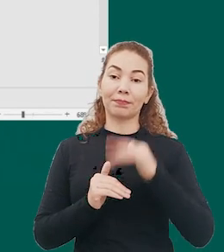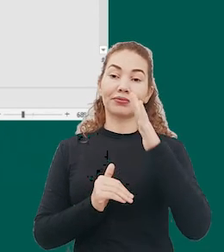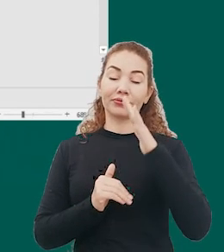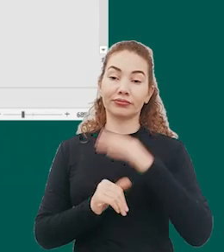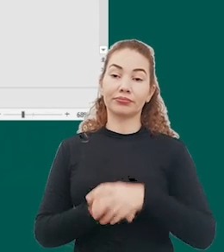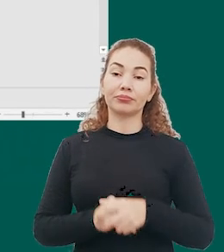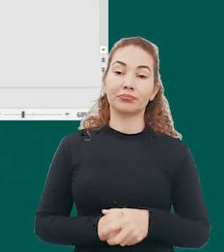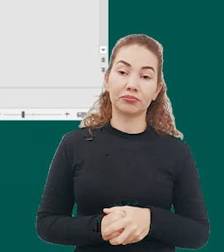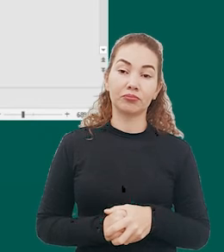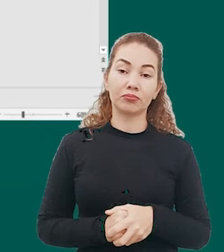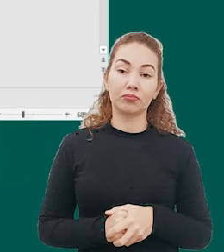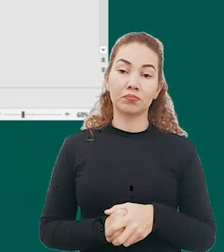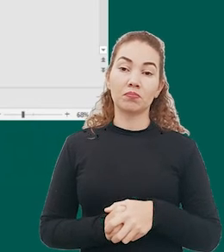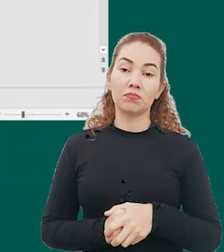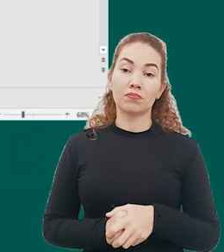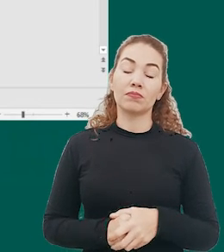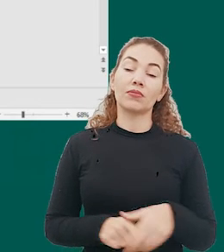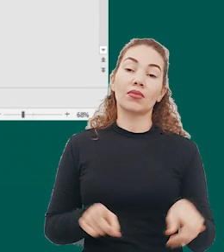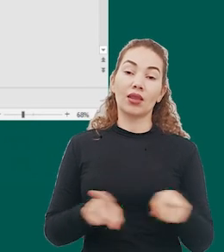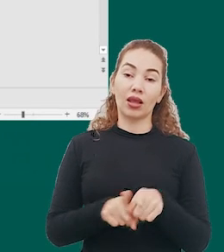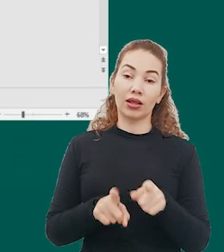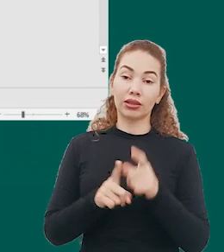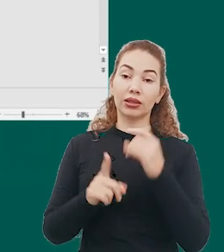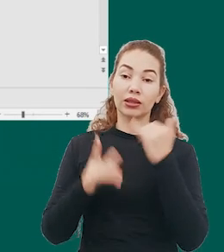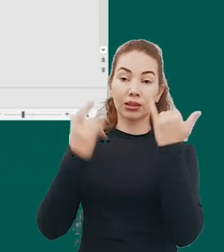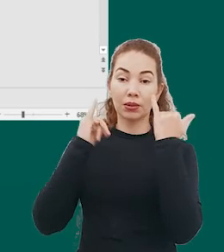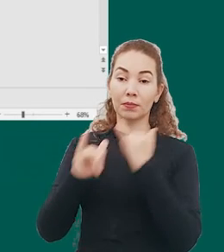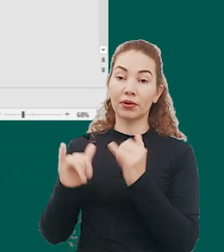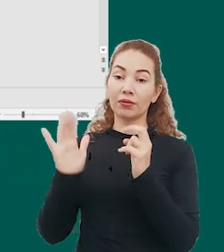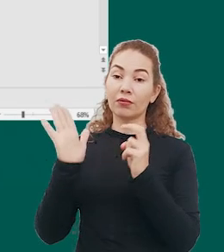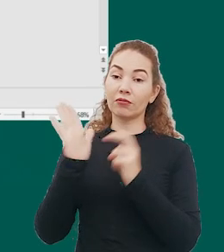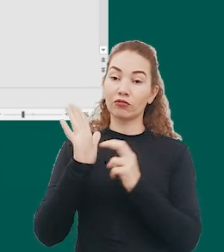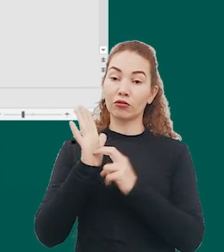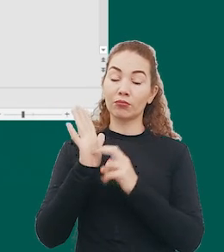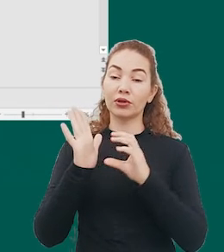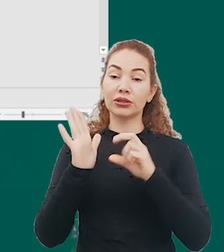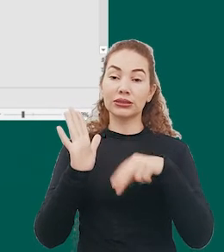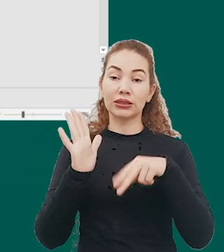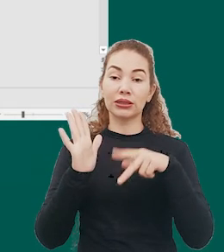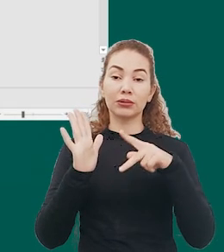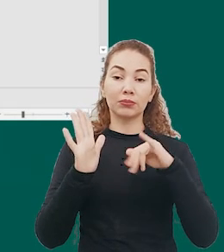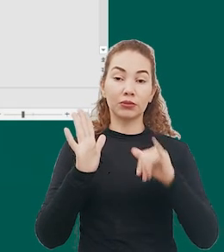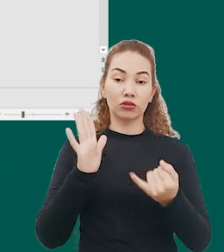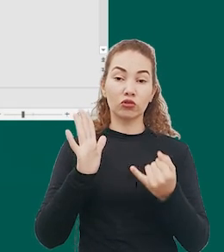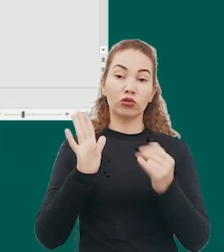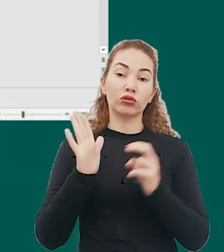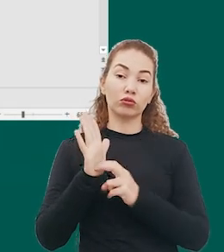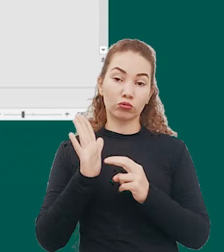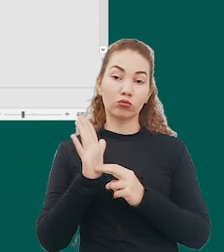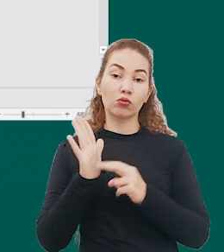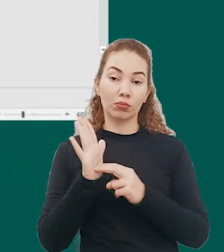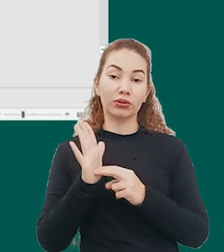ser, então, vamos informar o banco, né, e o CNPJ deste banco, então, que